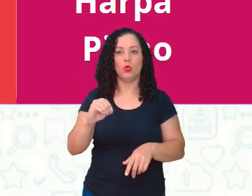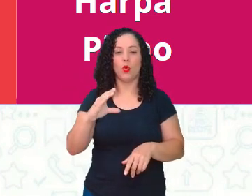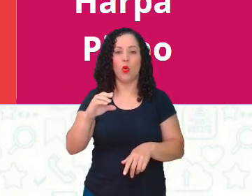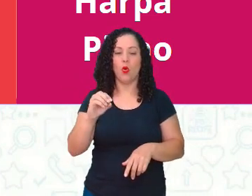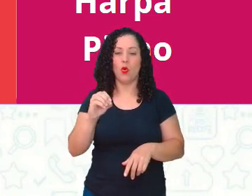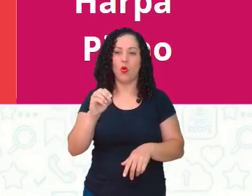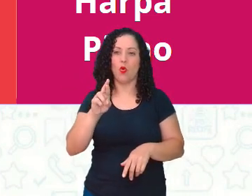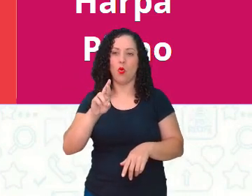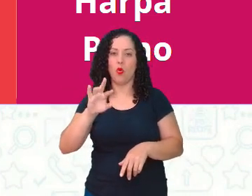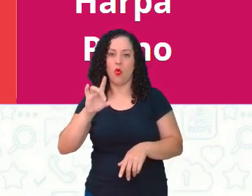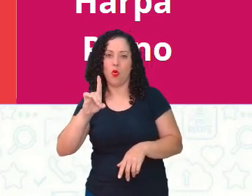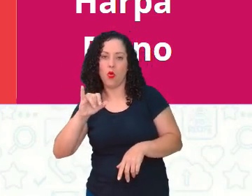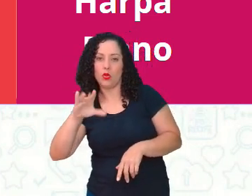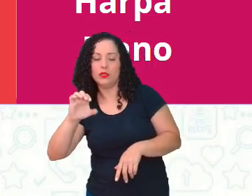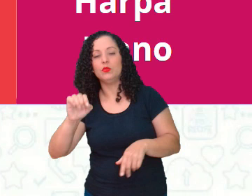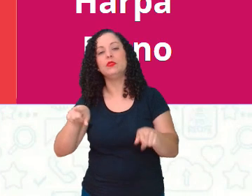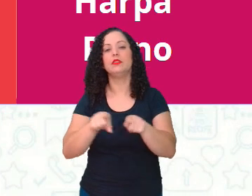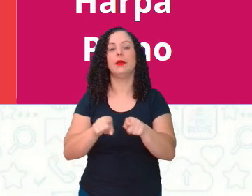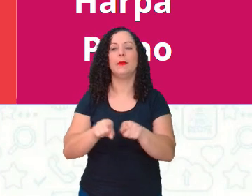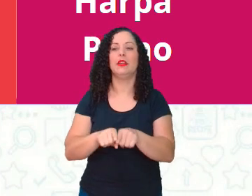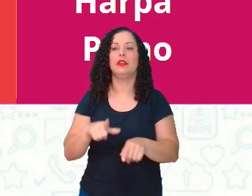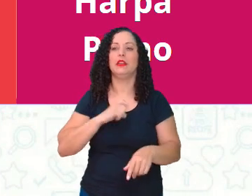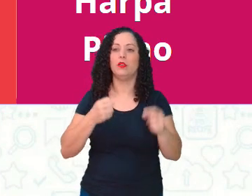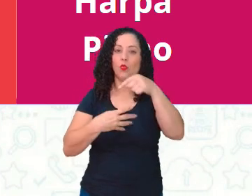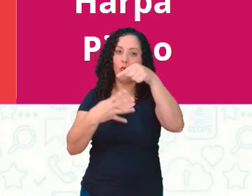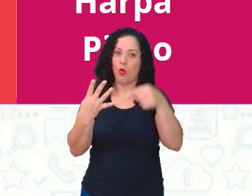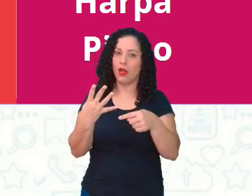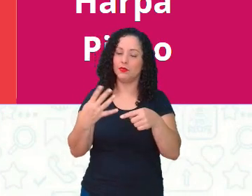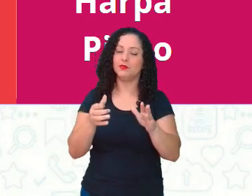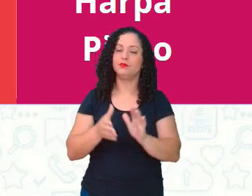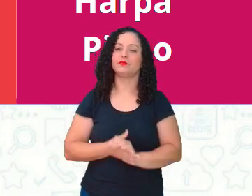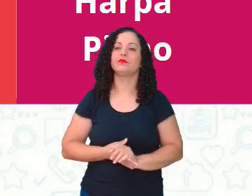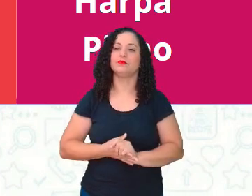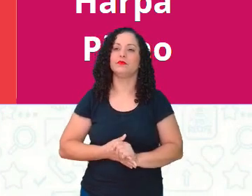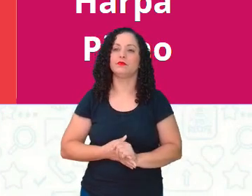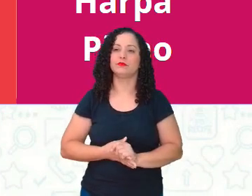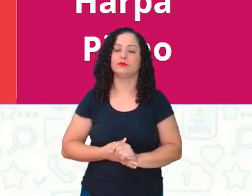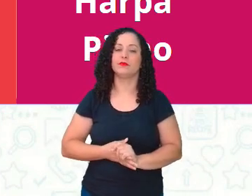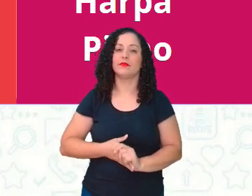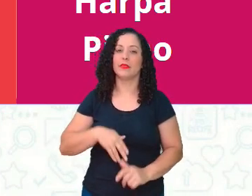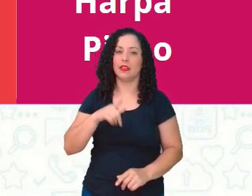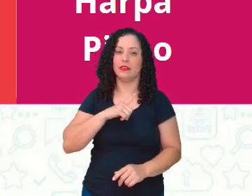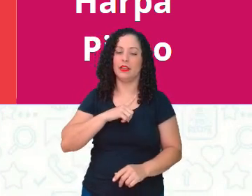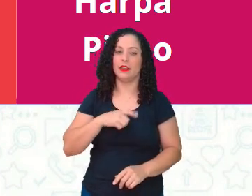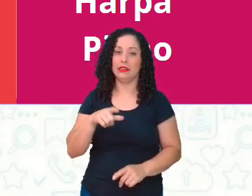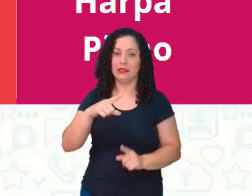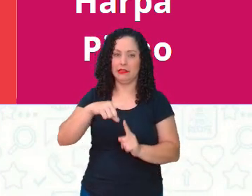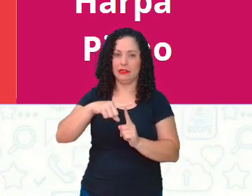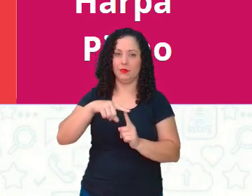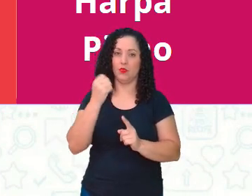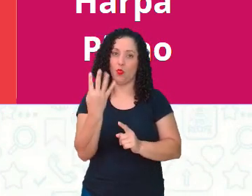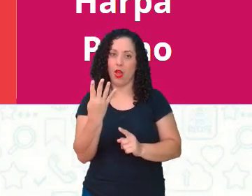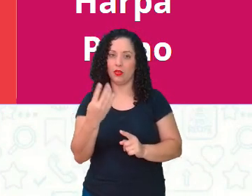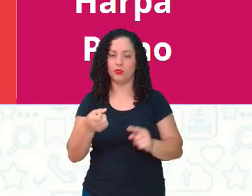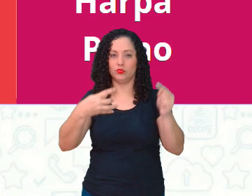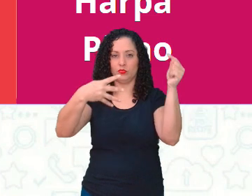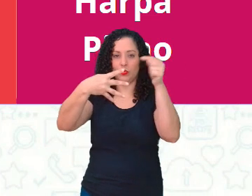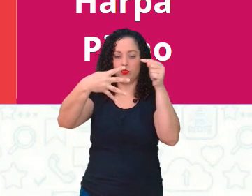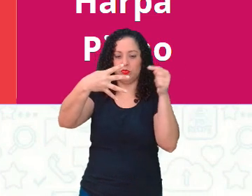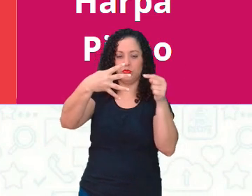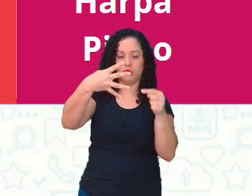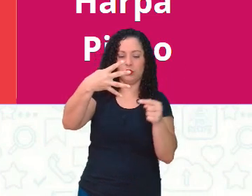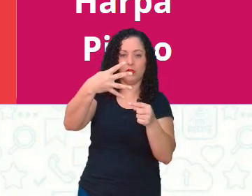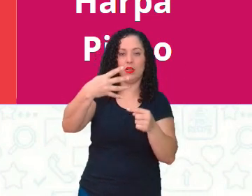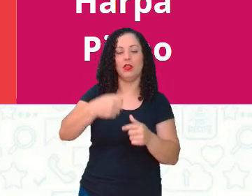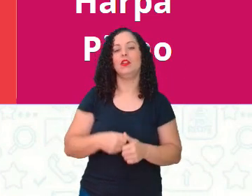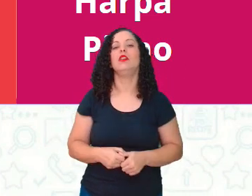instrumentos com 4 cordas, faltou ali as 4 cordas, sem querer eu apaguei. O